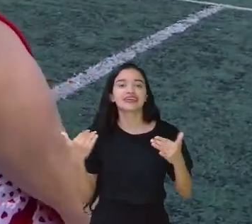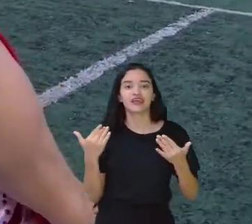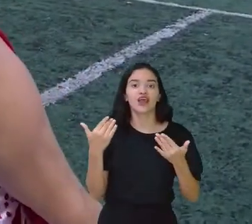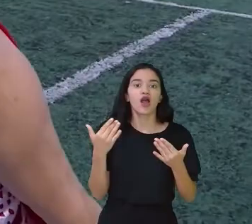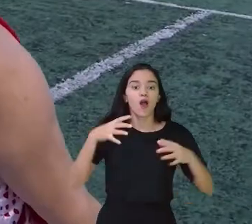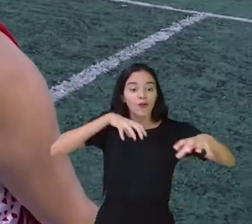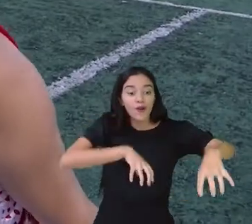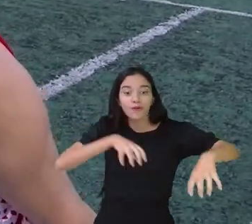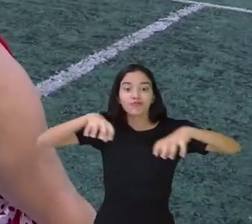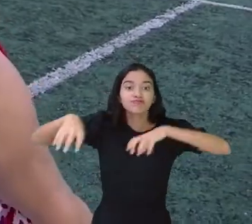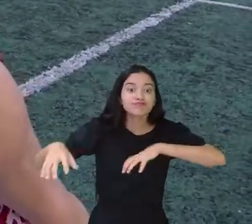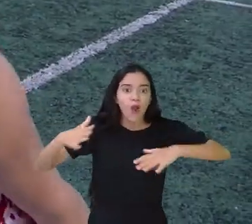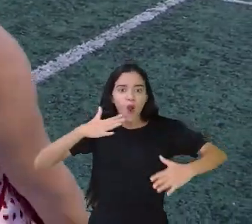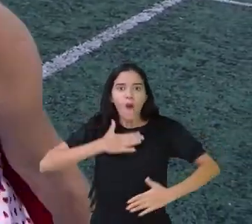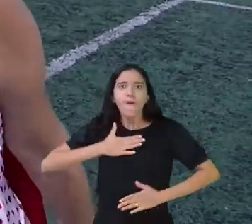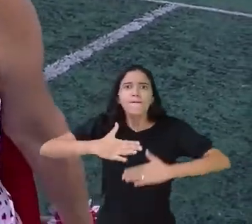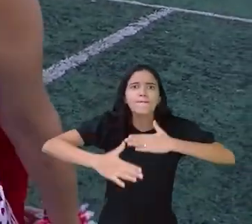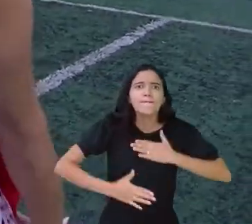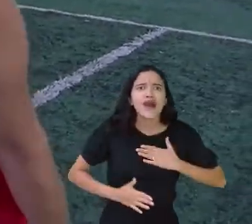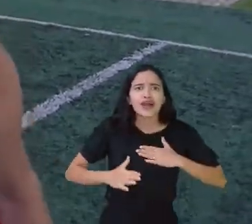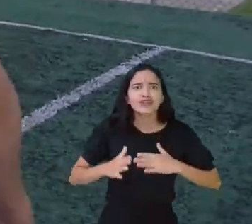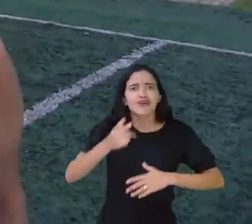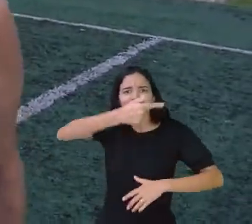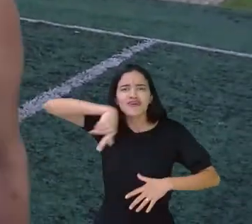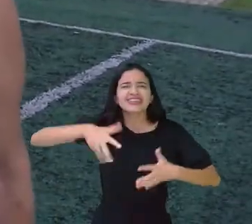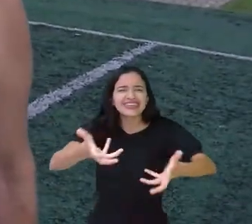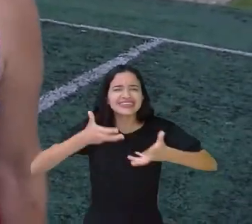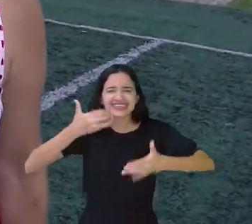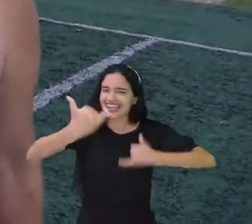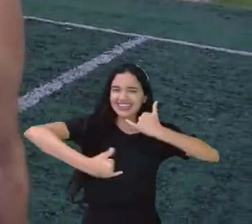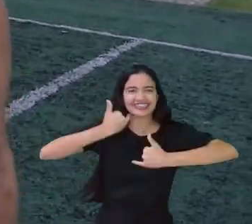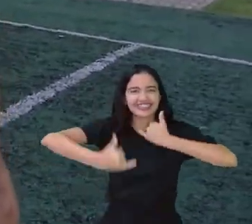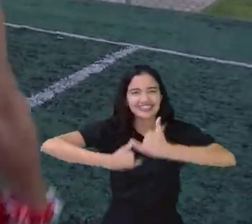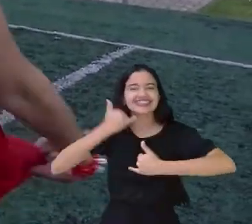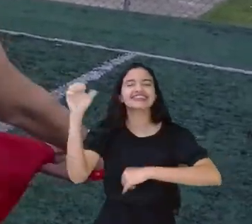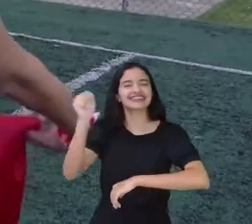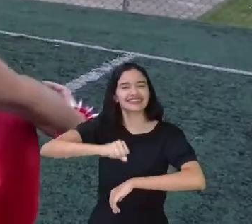Escravos de Jó! Humano, vocês querem brincar?